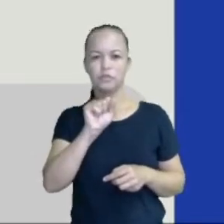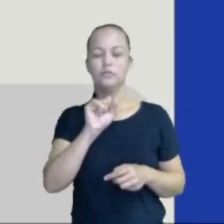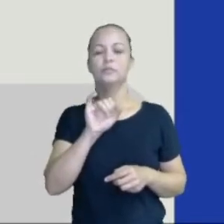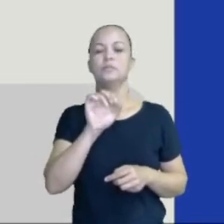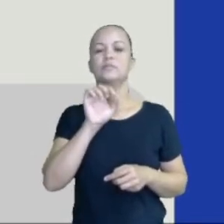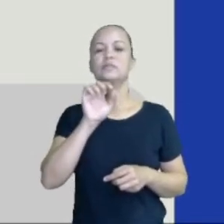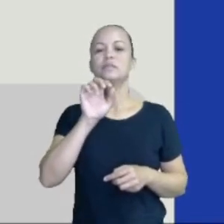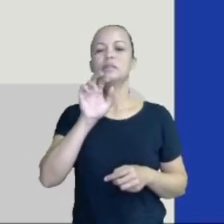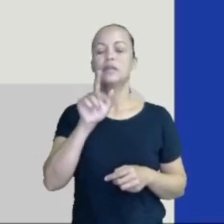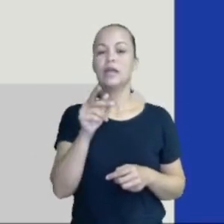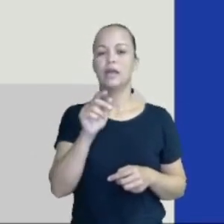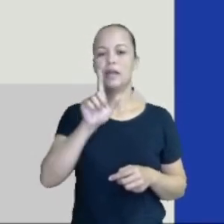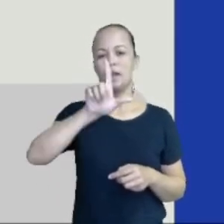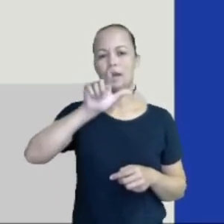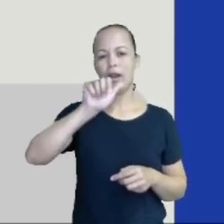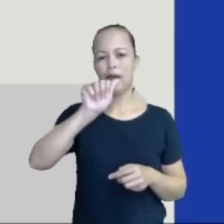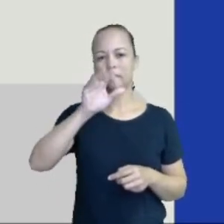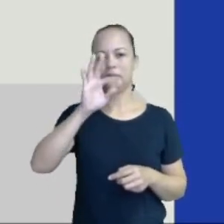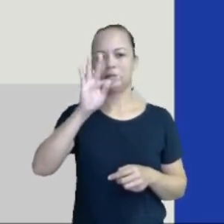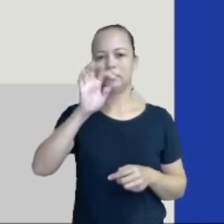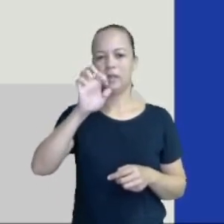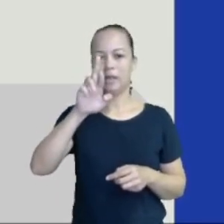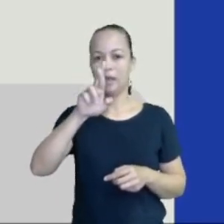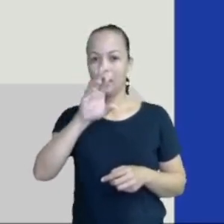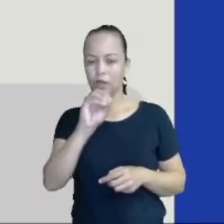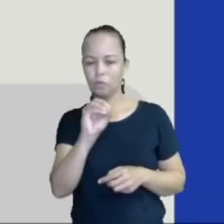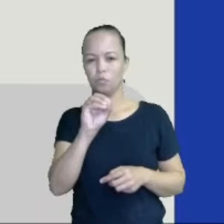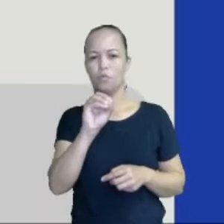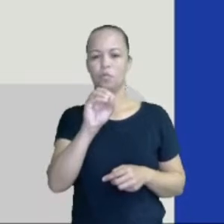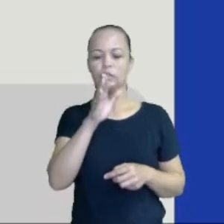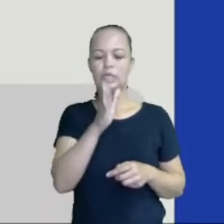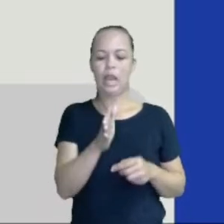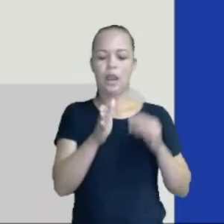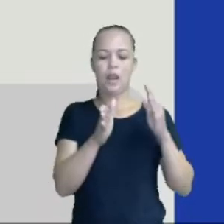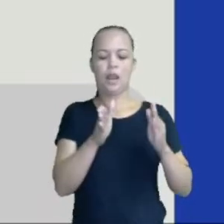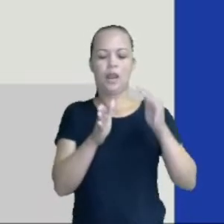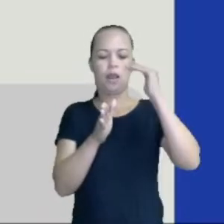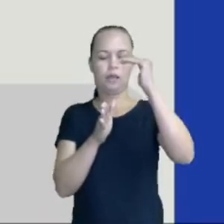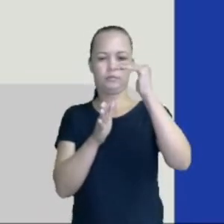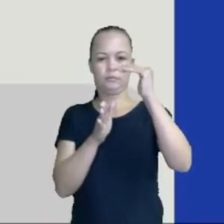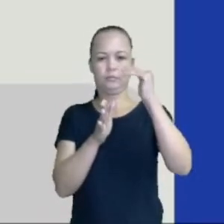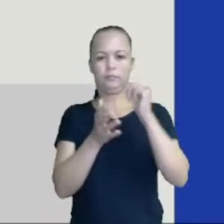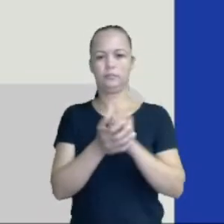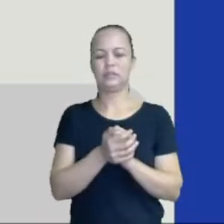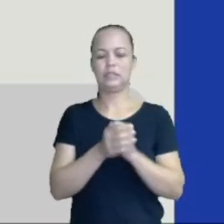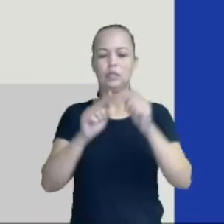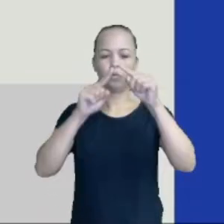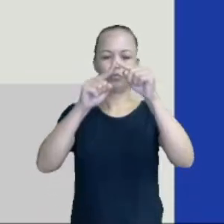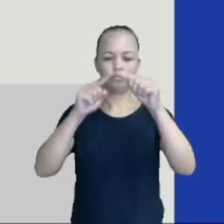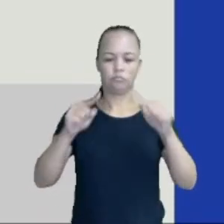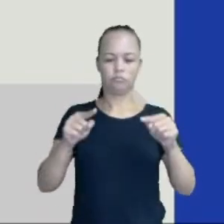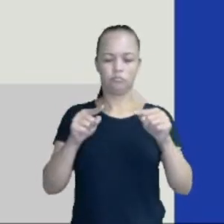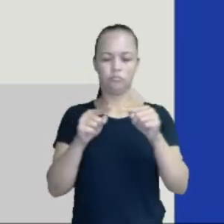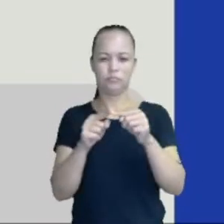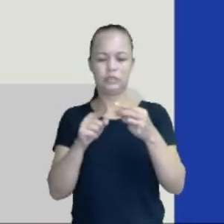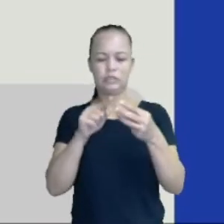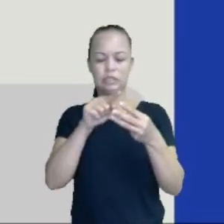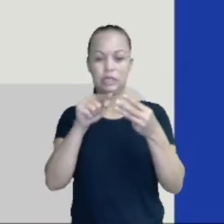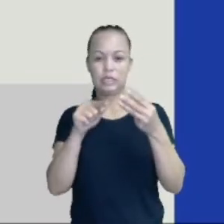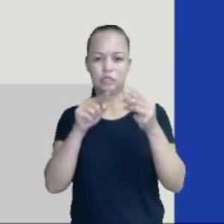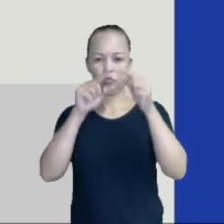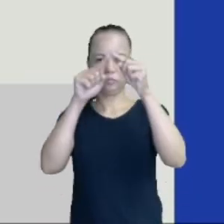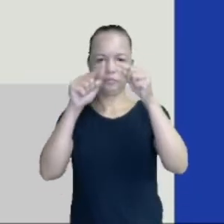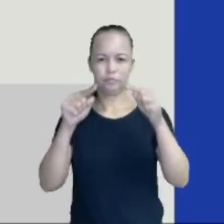Látero, lados, tá? Então, equiláteros. Então, aí a gente tem o quê? 3 triângulos com